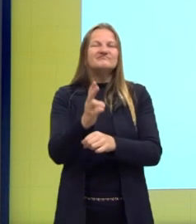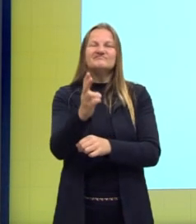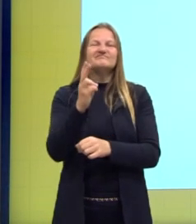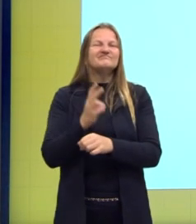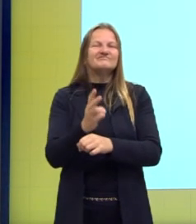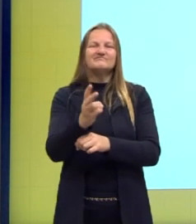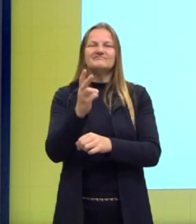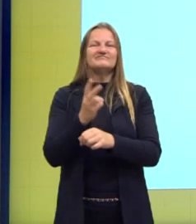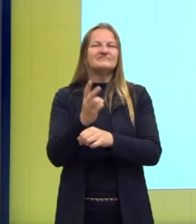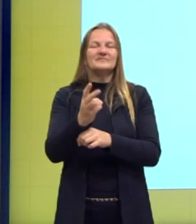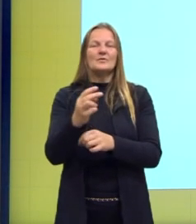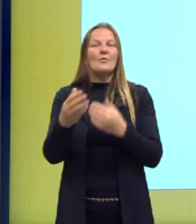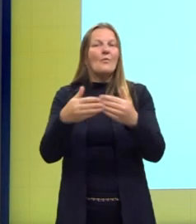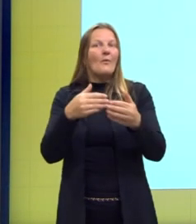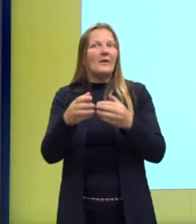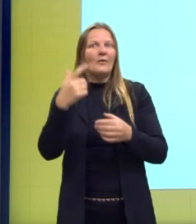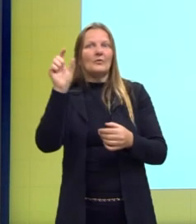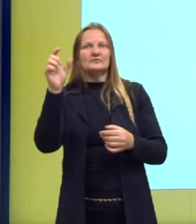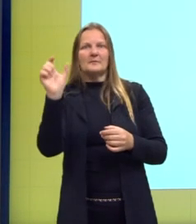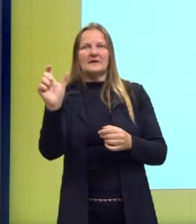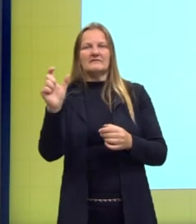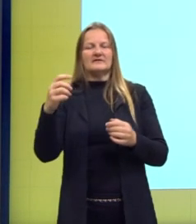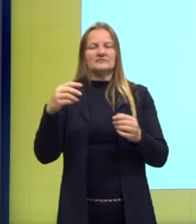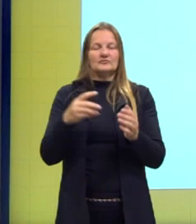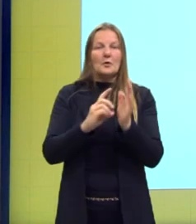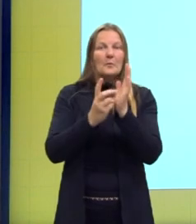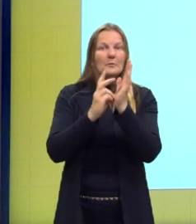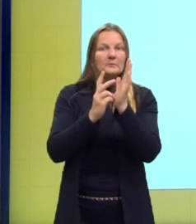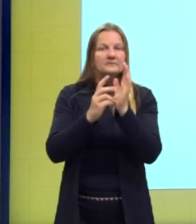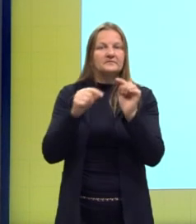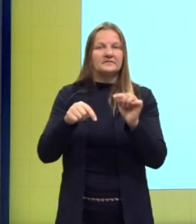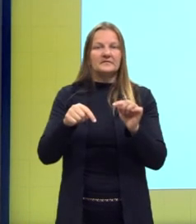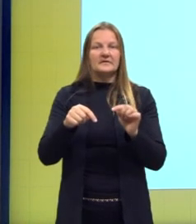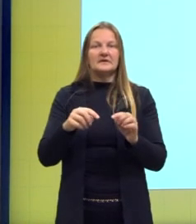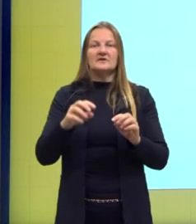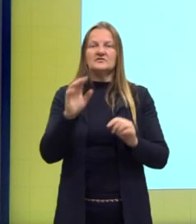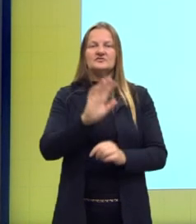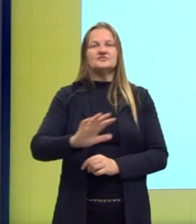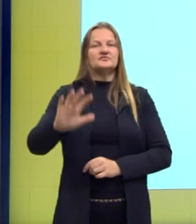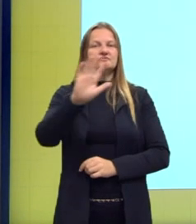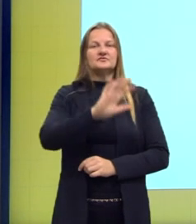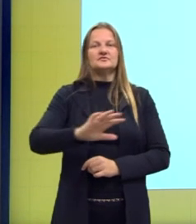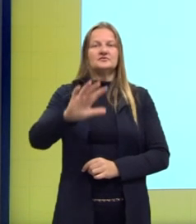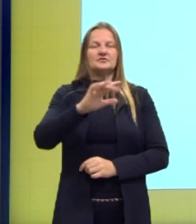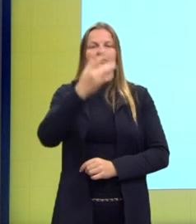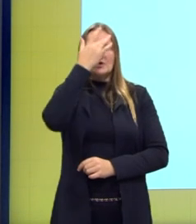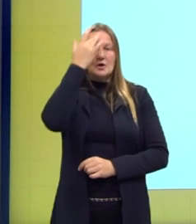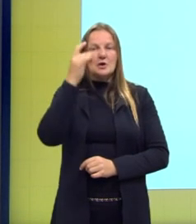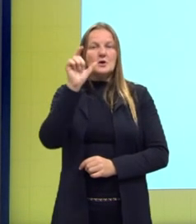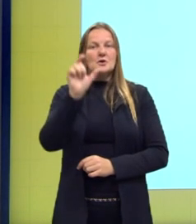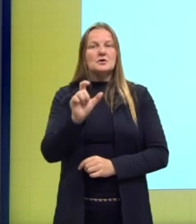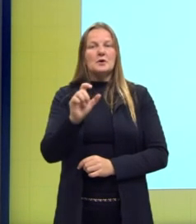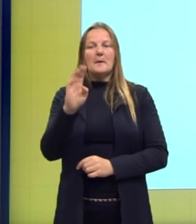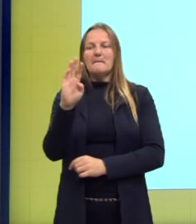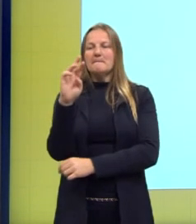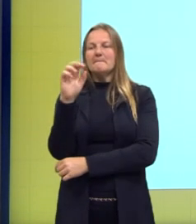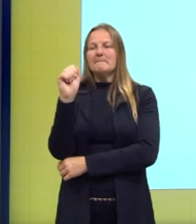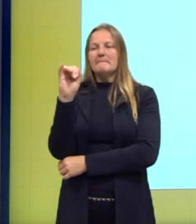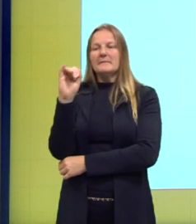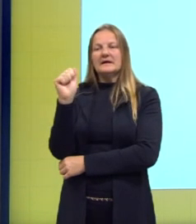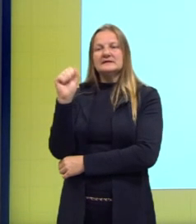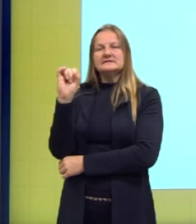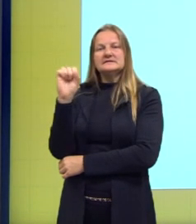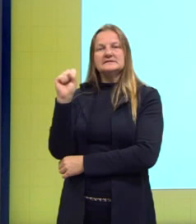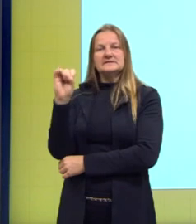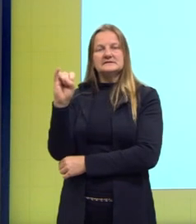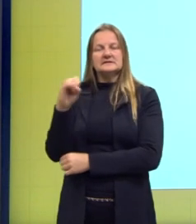do que qualquer outro Estão dizendo né que Esses povos indígenas eram chamados de uma forma genérica de índios ou Oi e